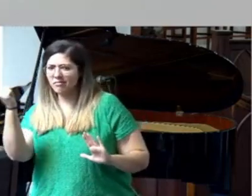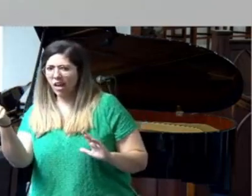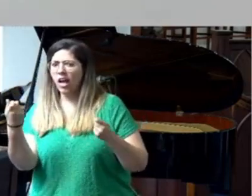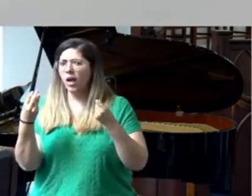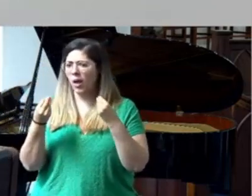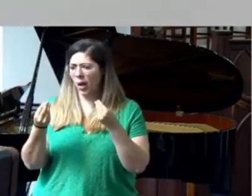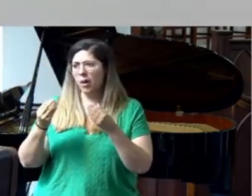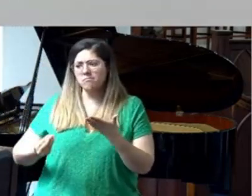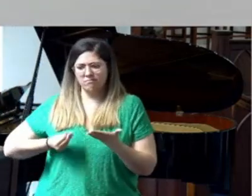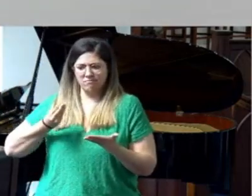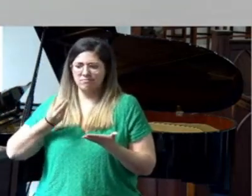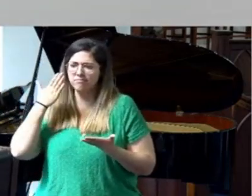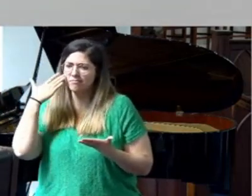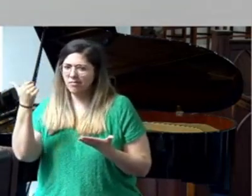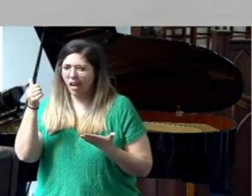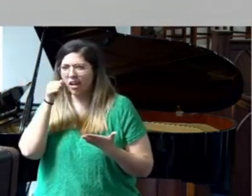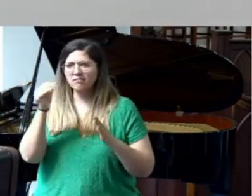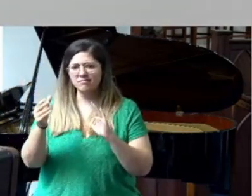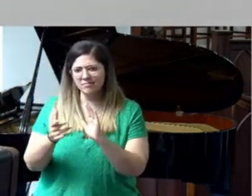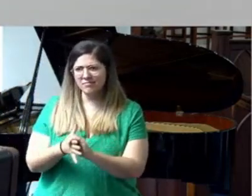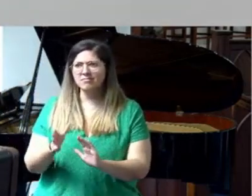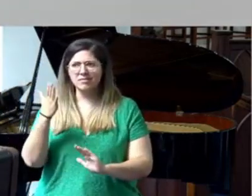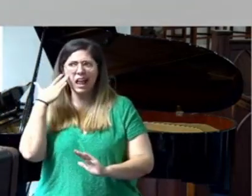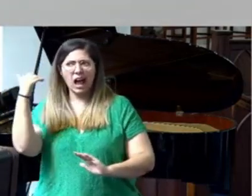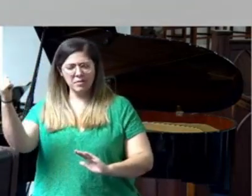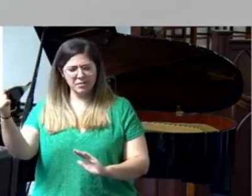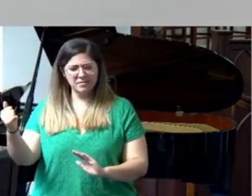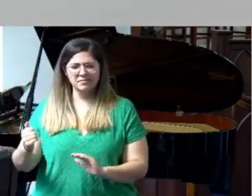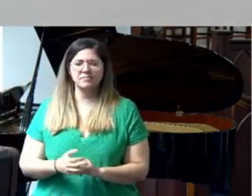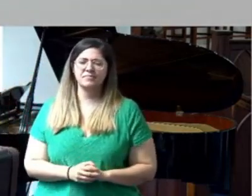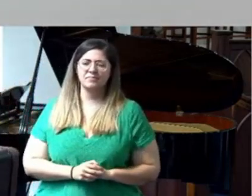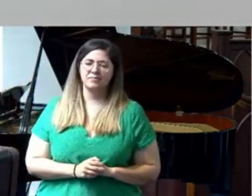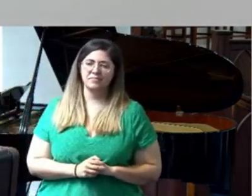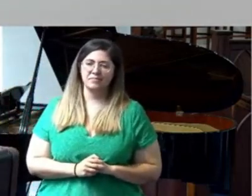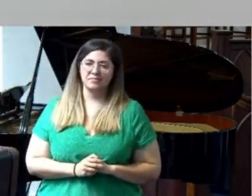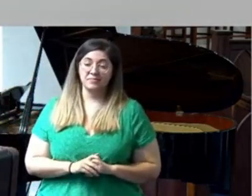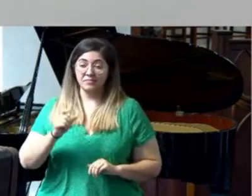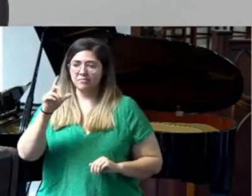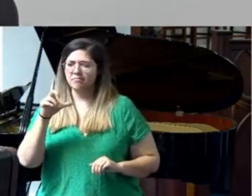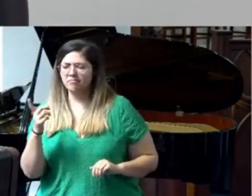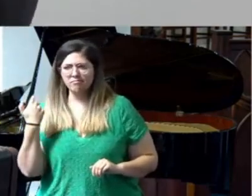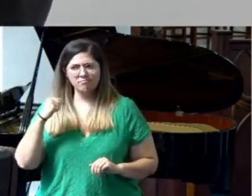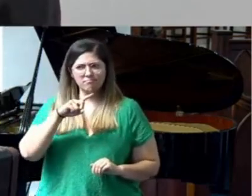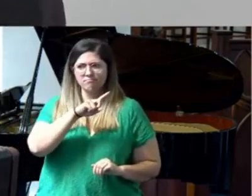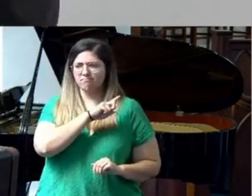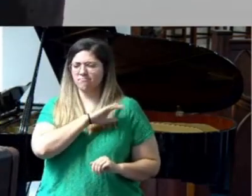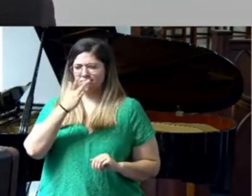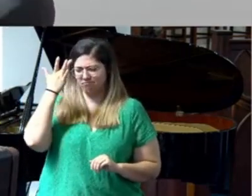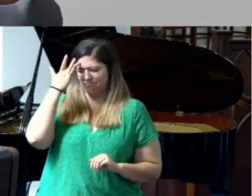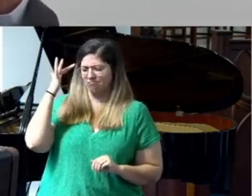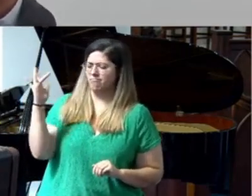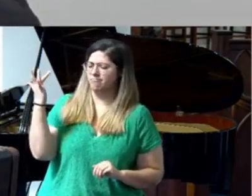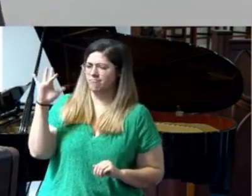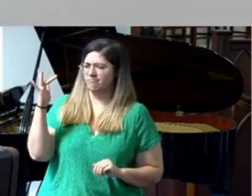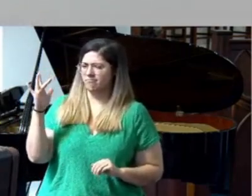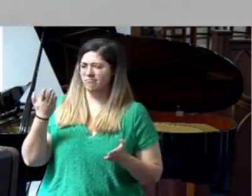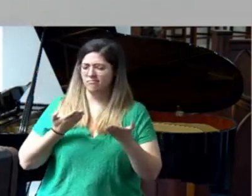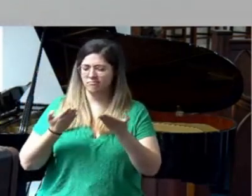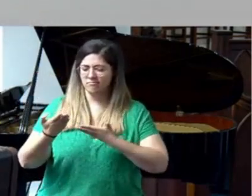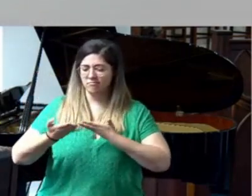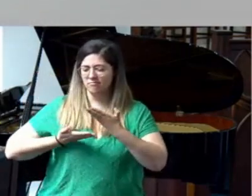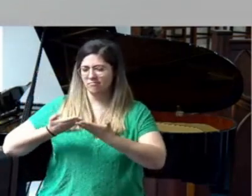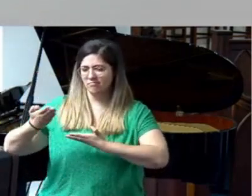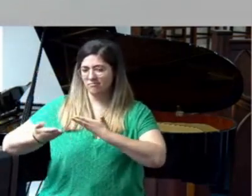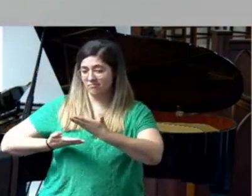de nós não sabe como é que uma esposa deve ser esposa? Quem de nós não sabe como é que a gente deve viver em sociedade nos relacionamentos